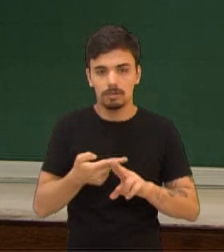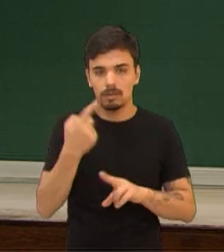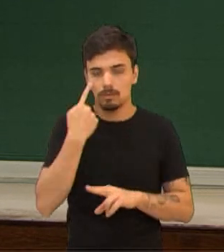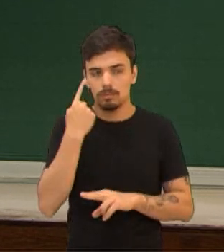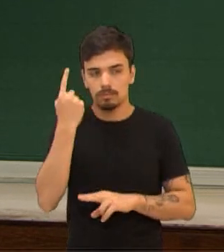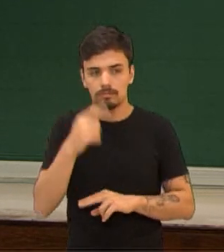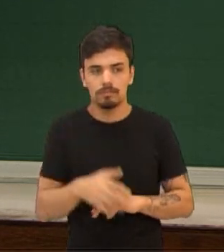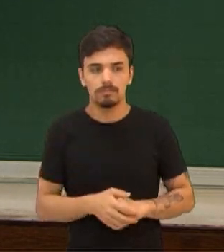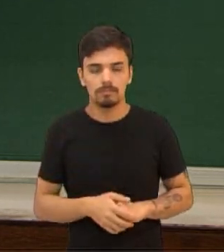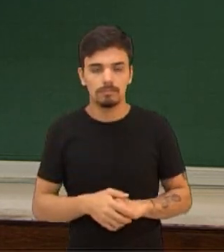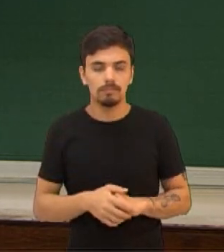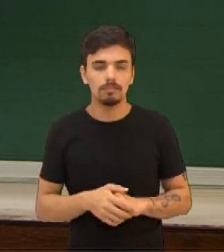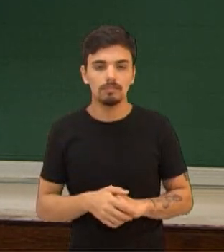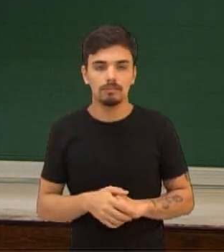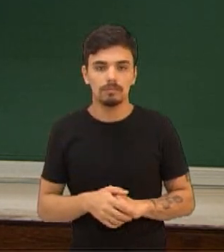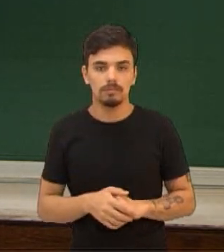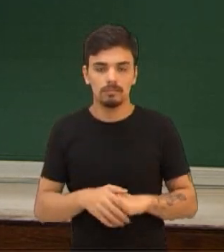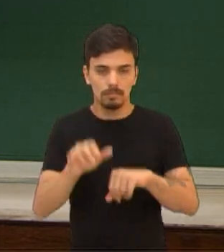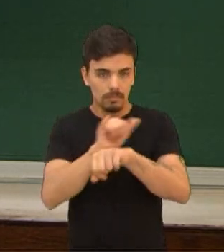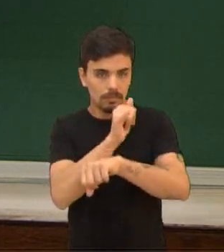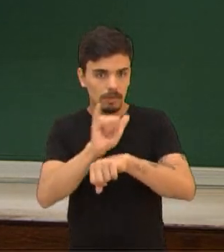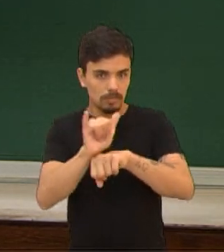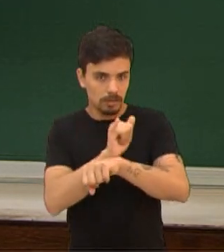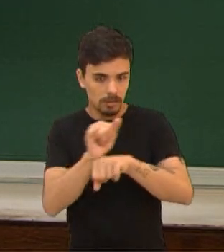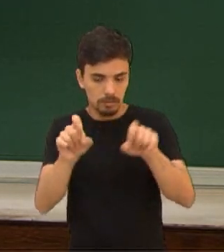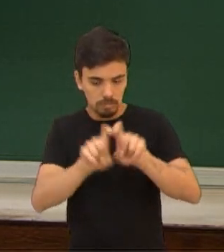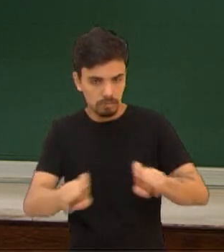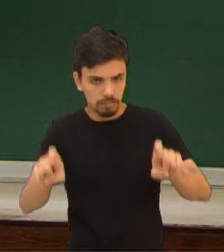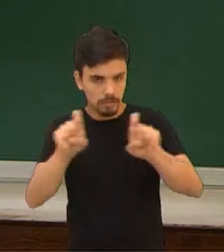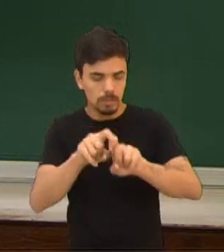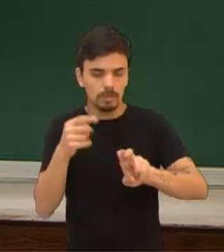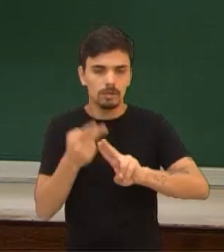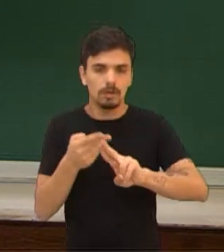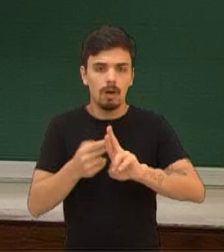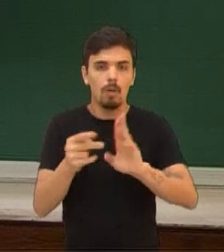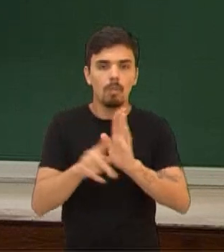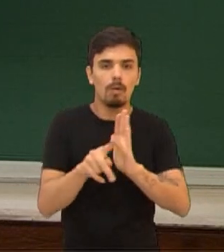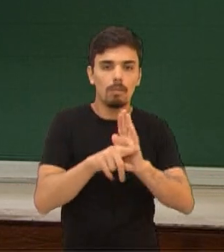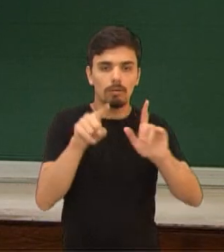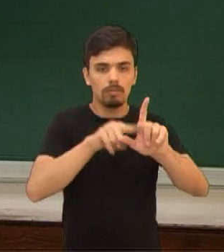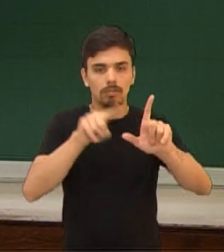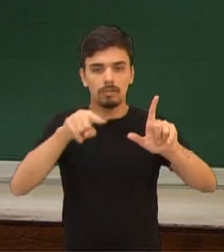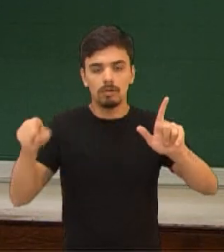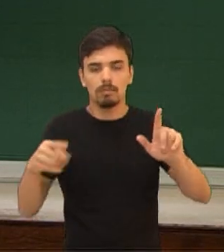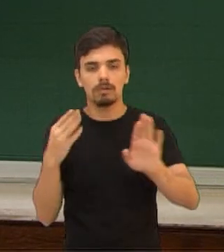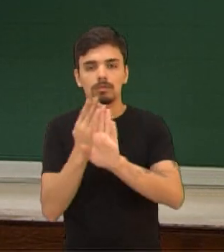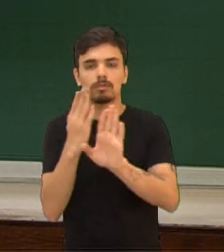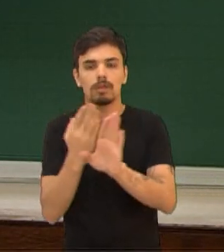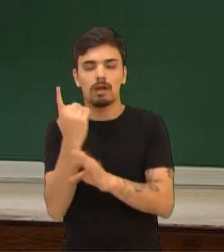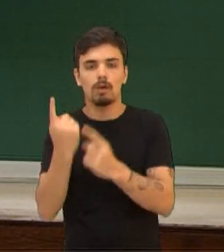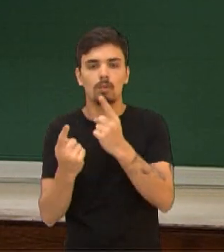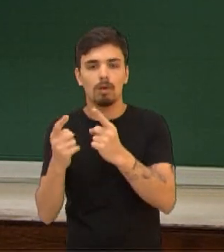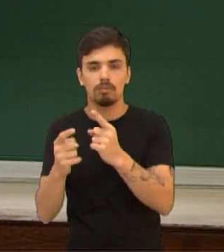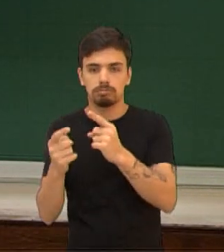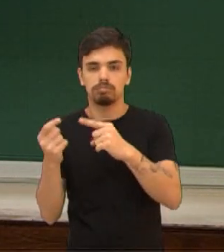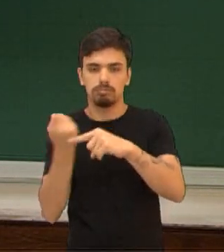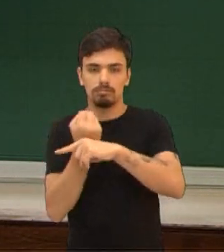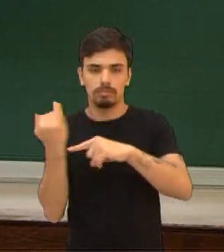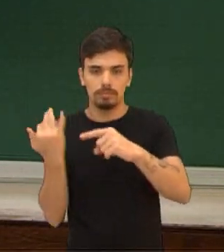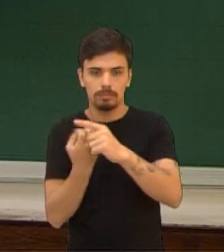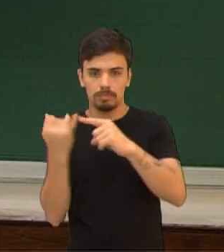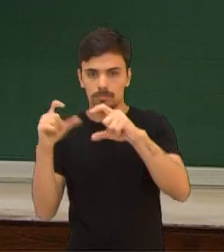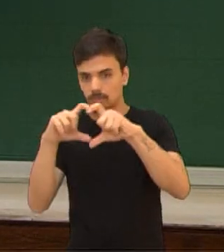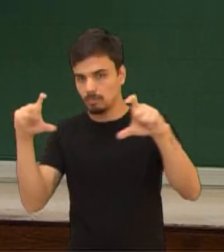mesmo. Para uma estratégia computacional, é usar o próprio gráfico para descobrir qual é a função que vai determinar aquele